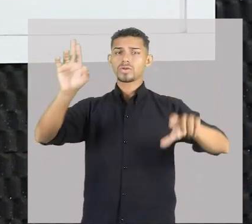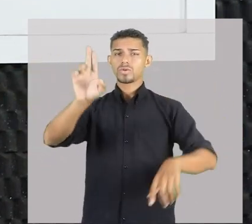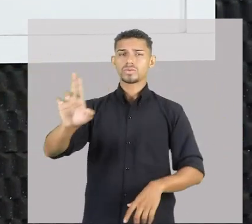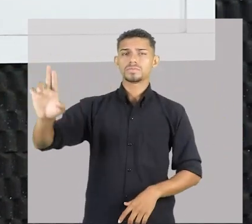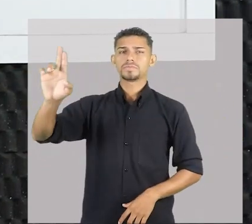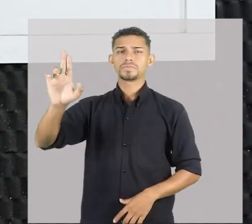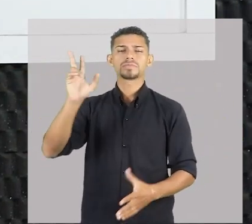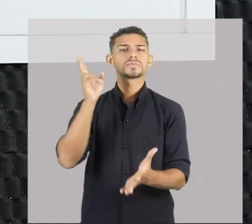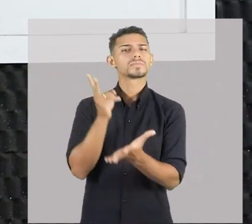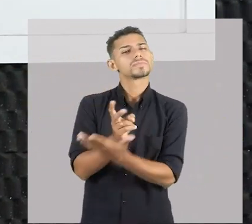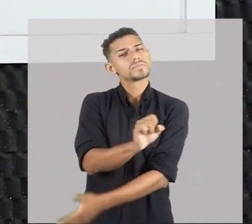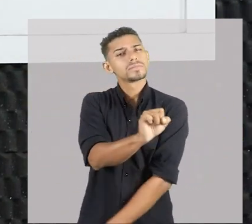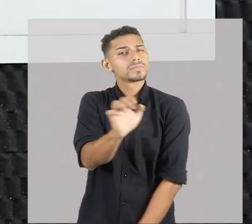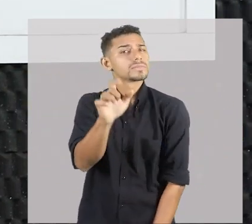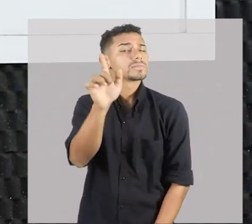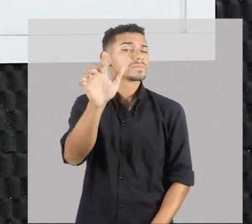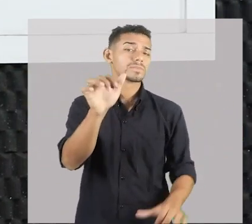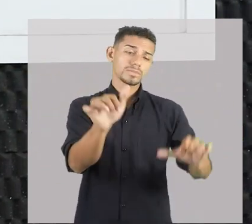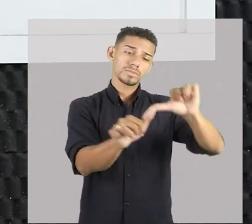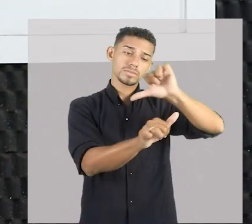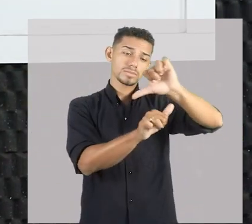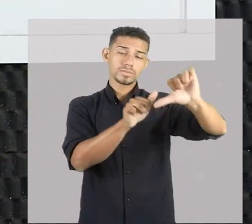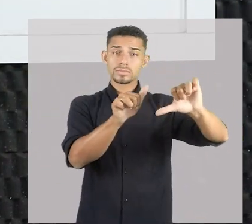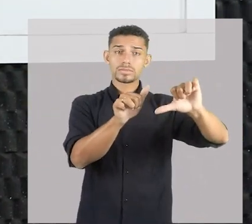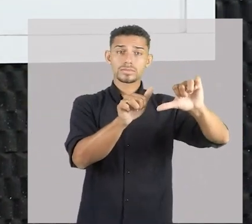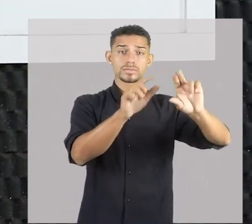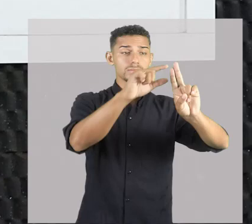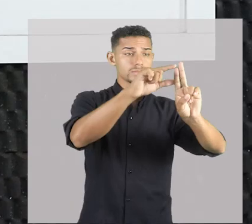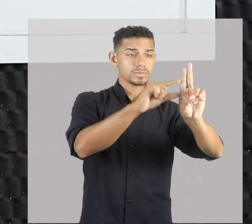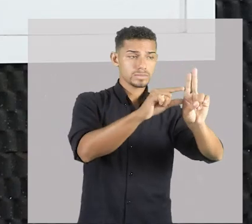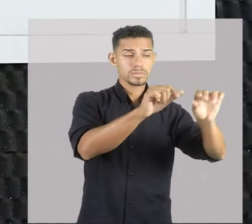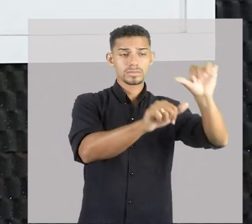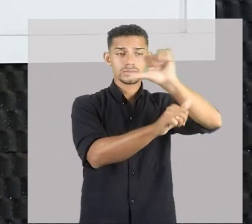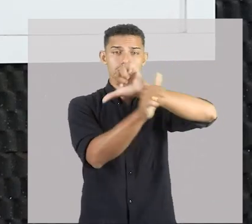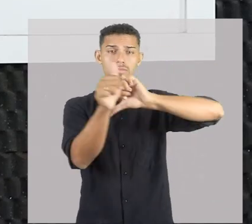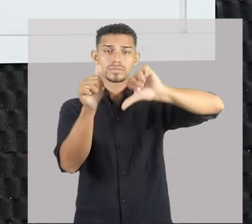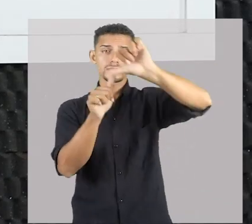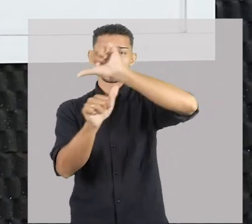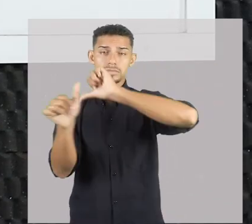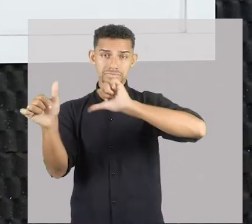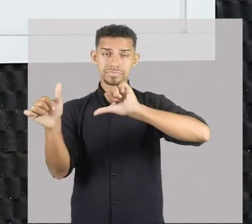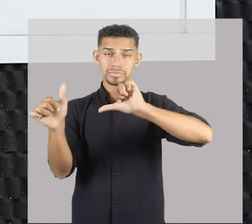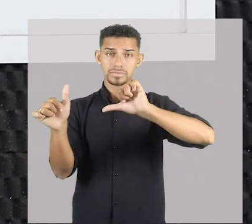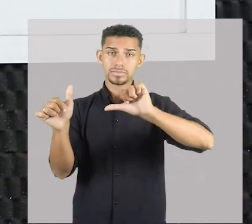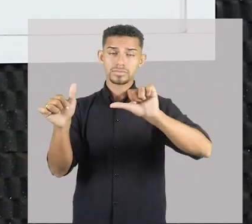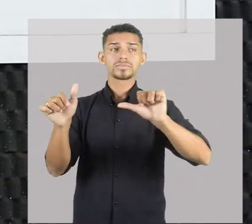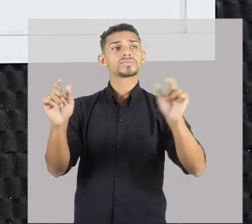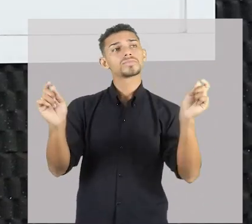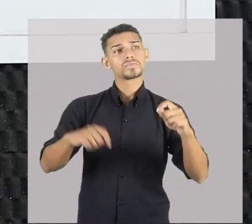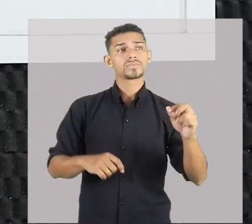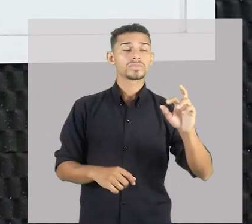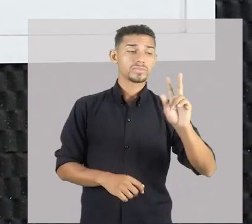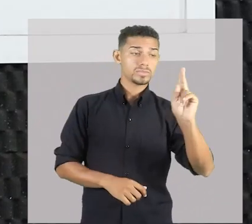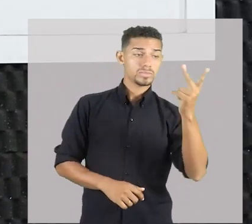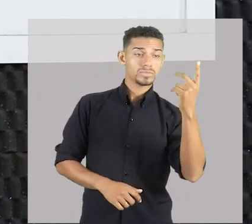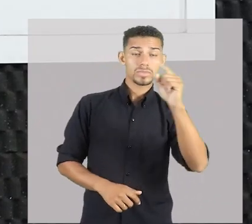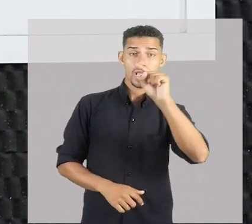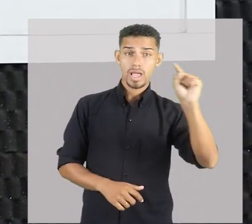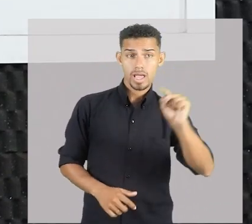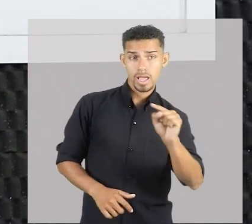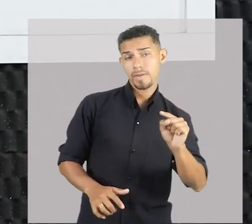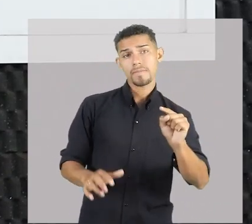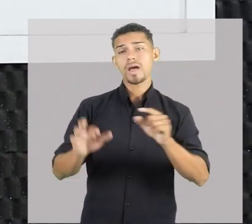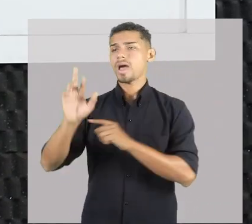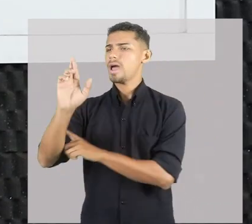usar se quiser transformar uma unidade de medida para outra. Se quiser transformar de Hertz